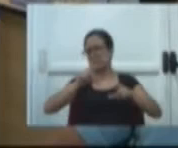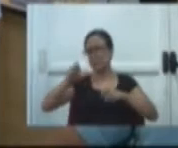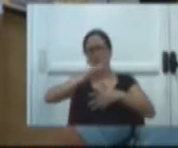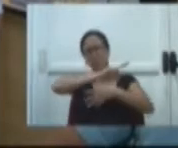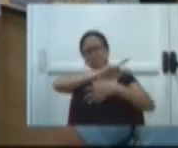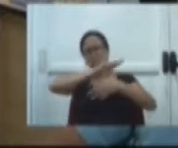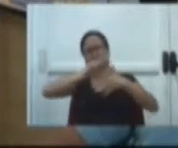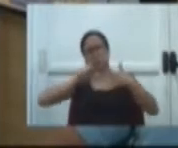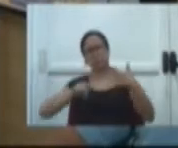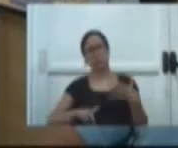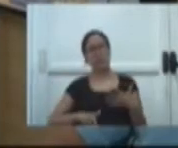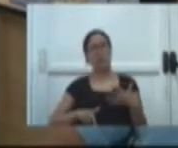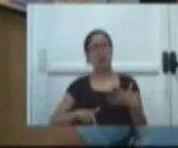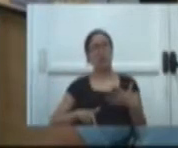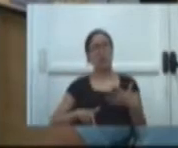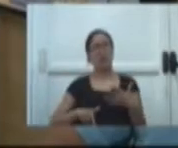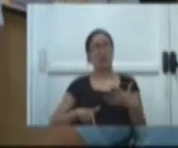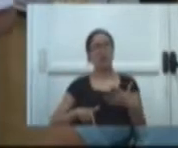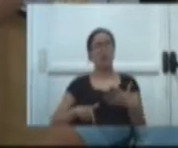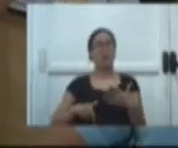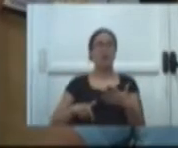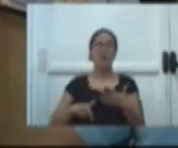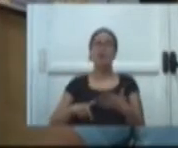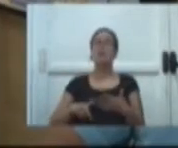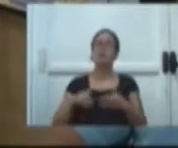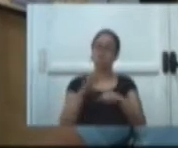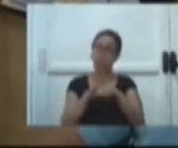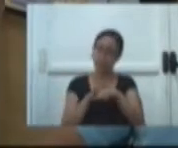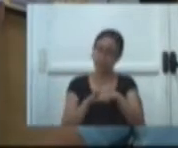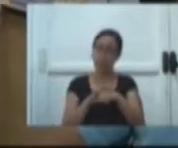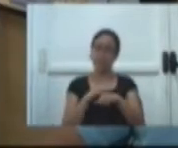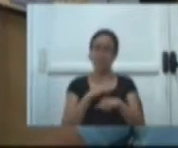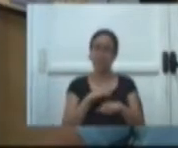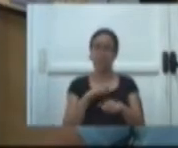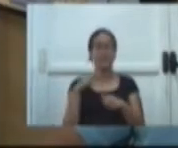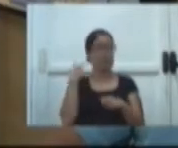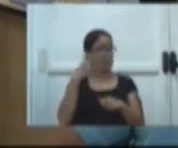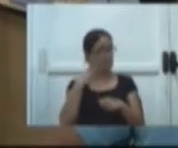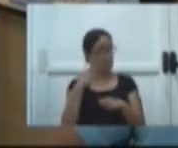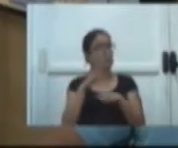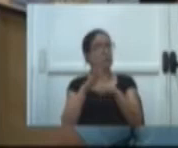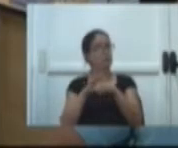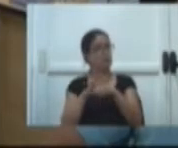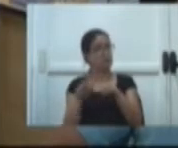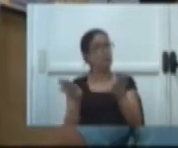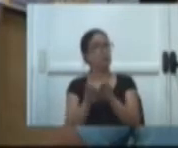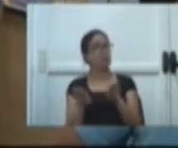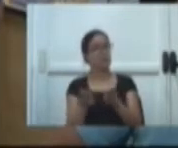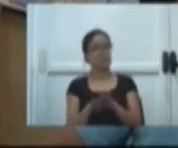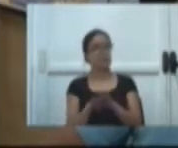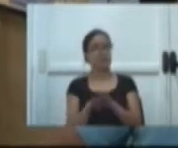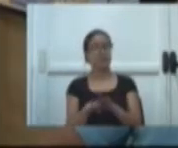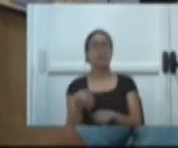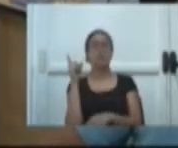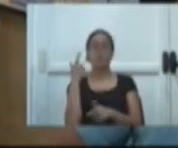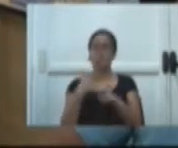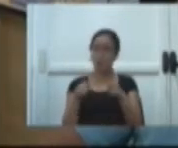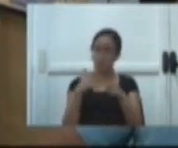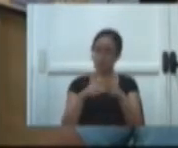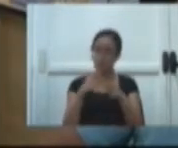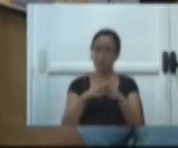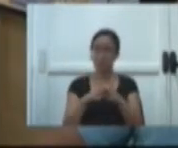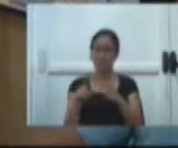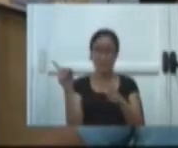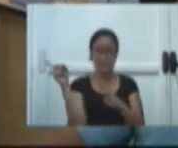também faltando por esse motivo. Então, eu acho que nós estamos vivendo uma calamidade. Isso tem